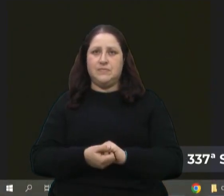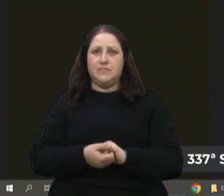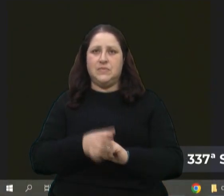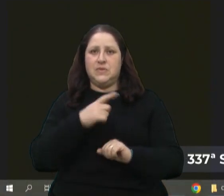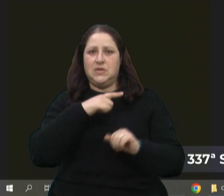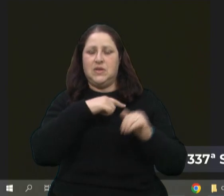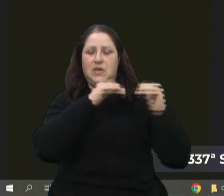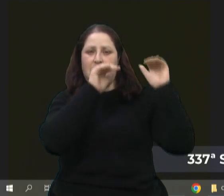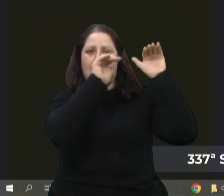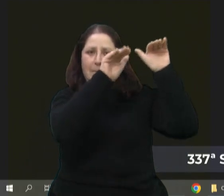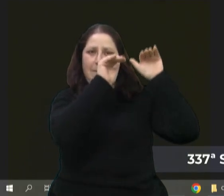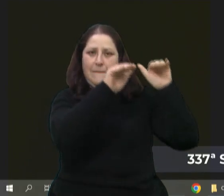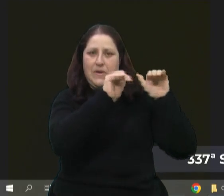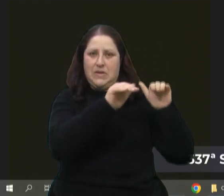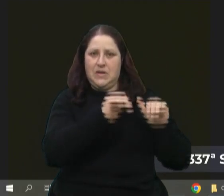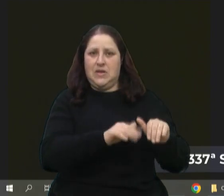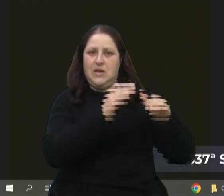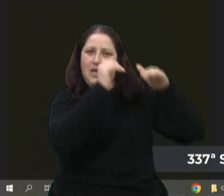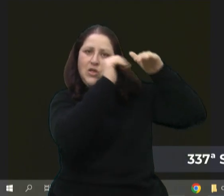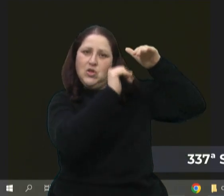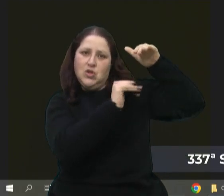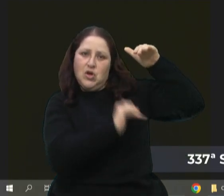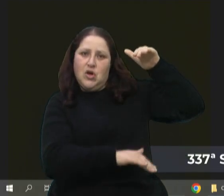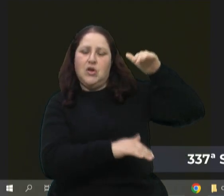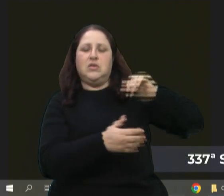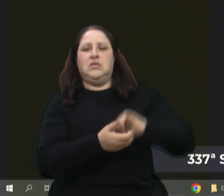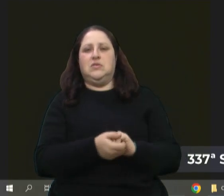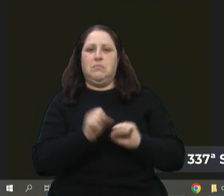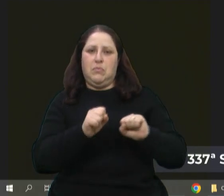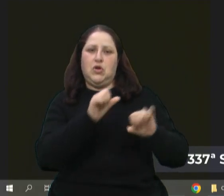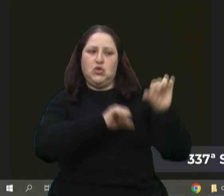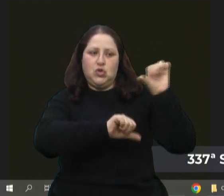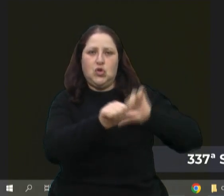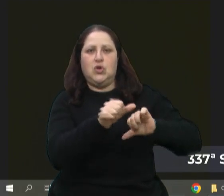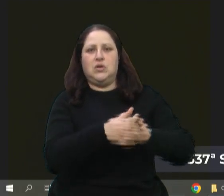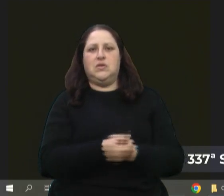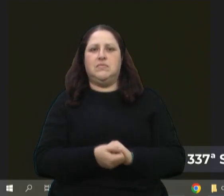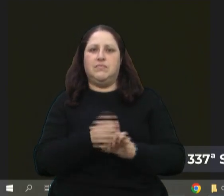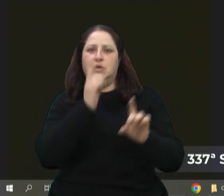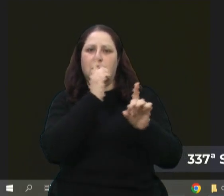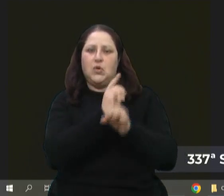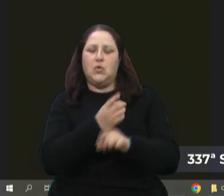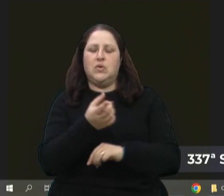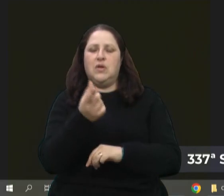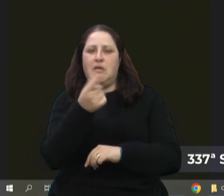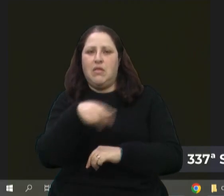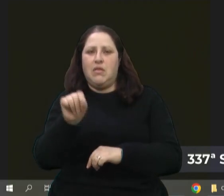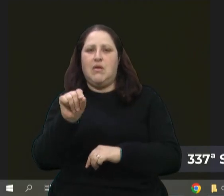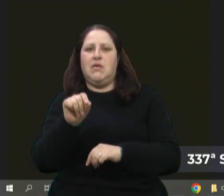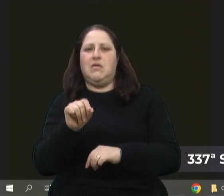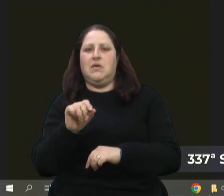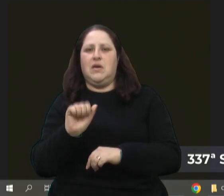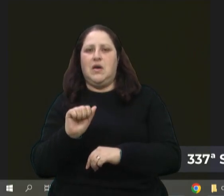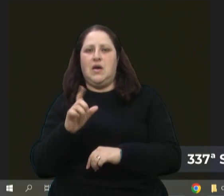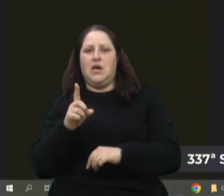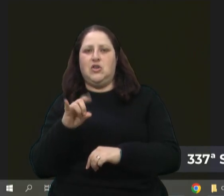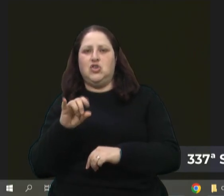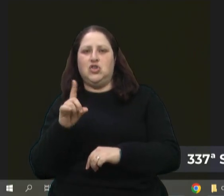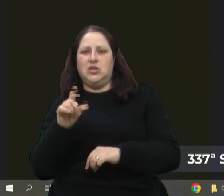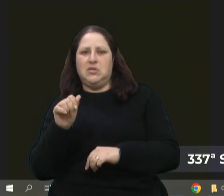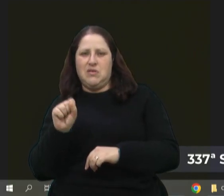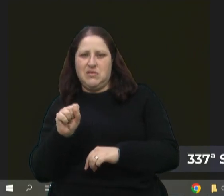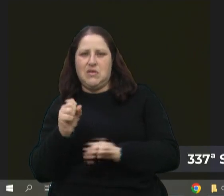prateleira, tem estoque, tem reposição. Ali você encontra Nike, Adidas, marcas de